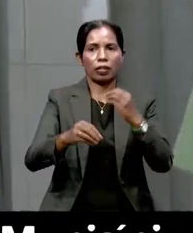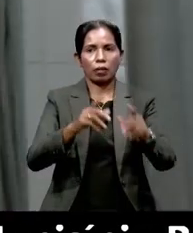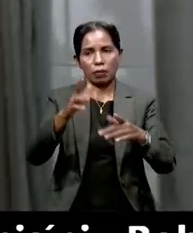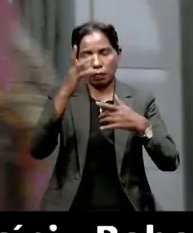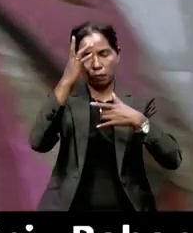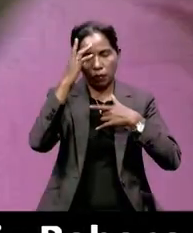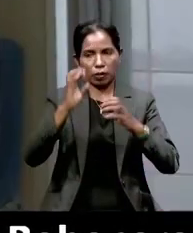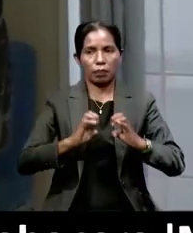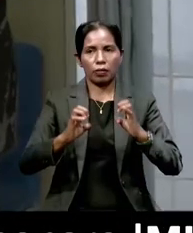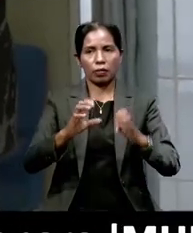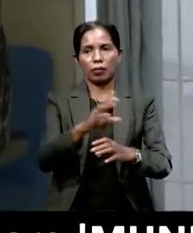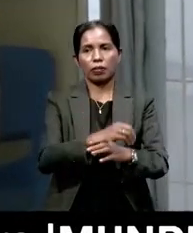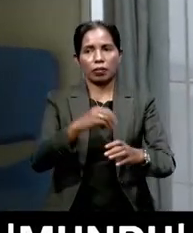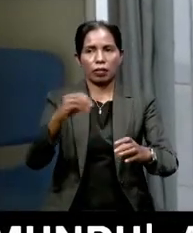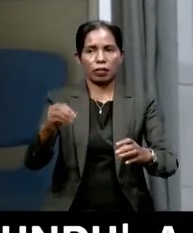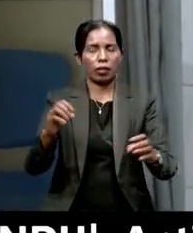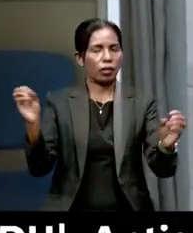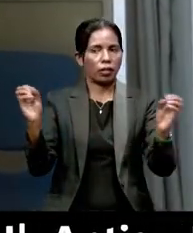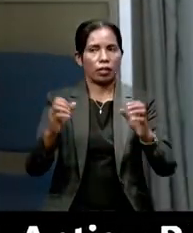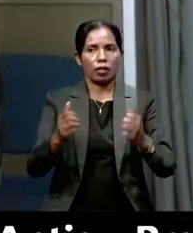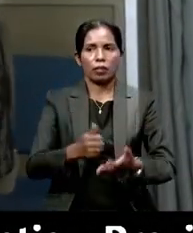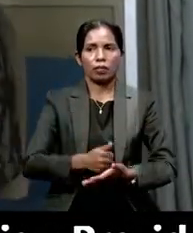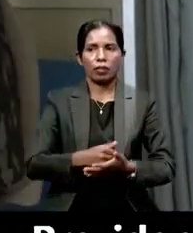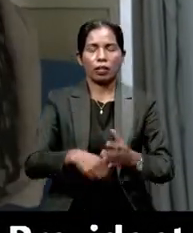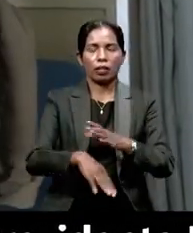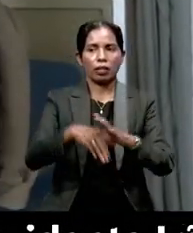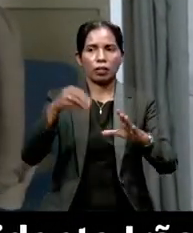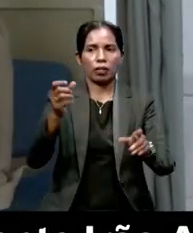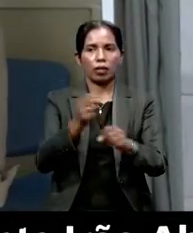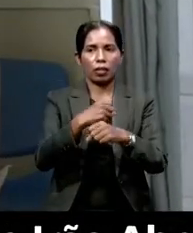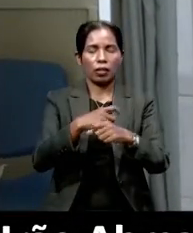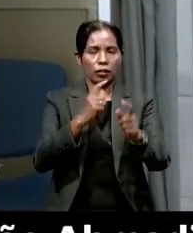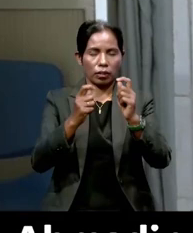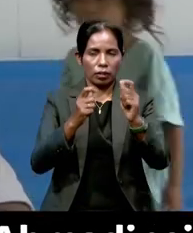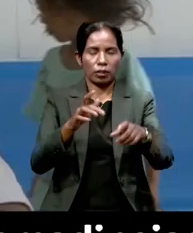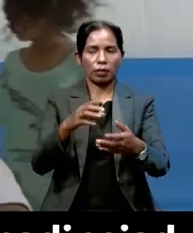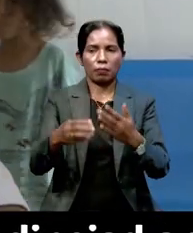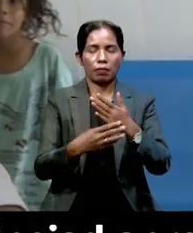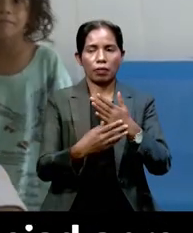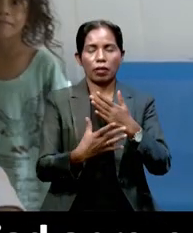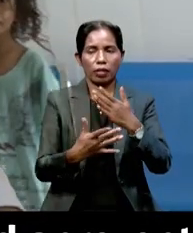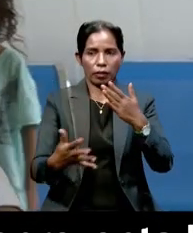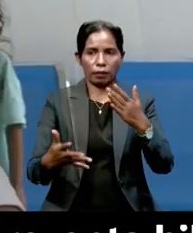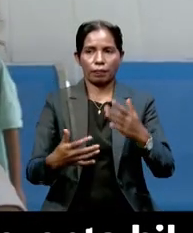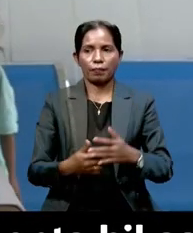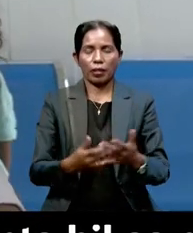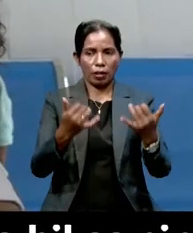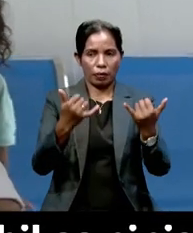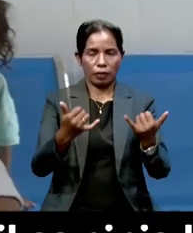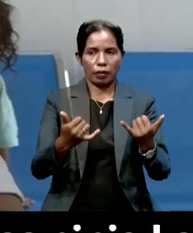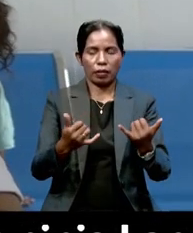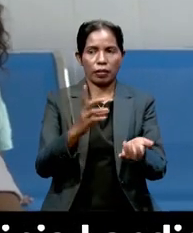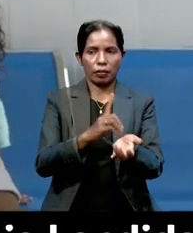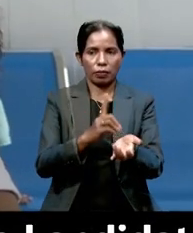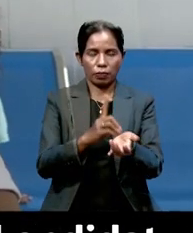emergência ruma, pessoal laboratório lá ia atuhasai no halo teste baran. Agora dadão, pessoal